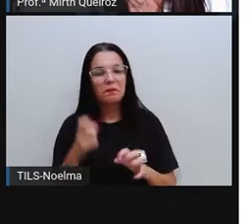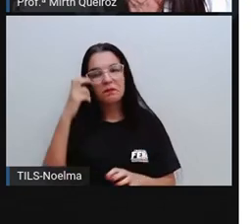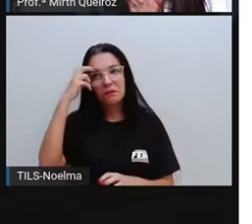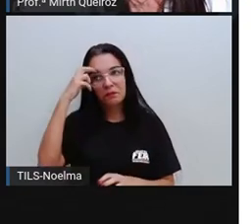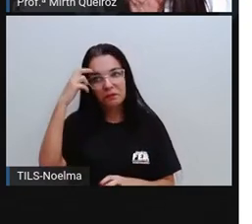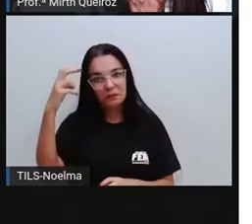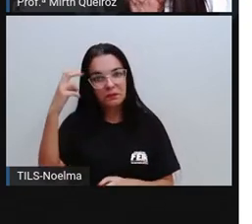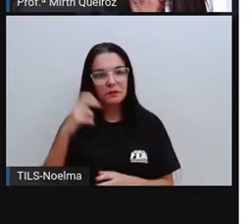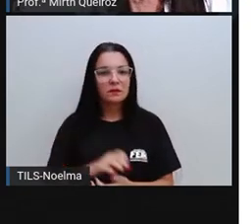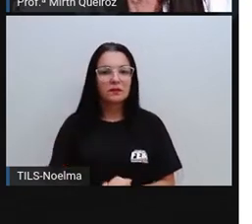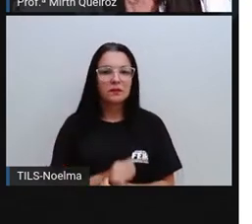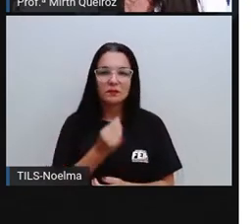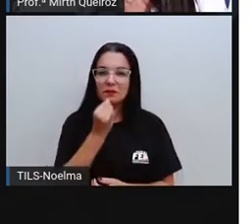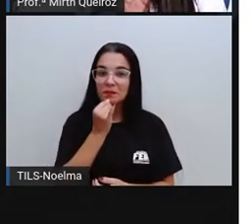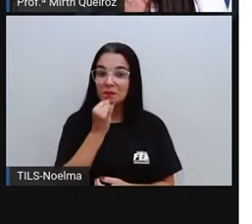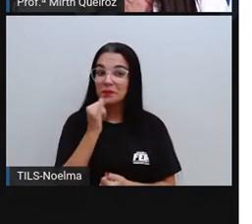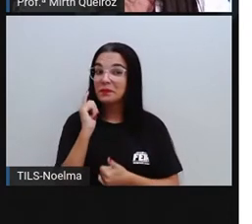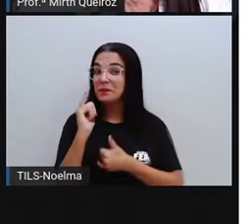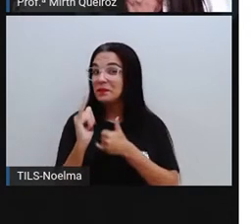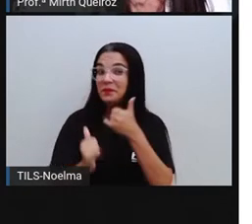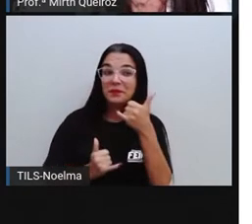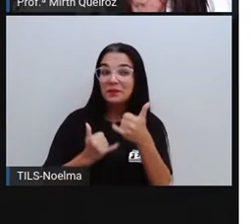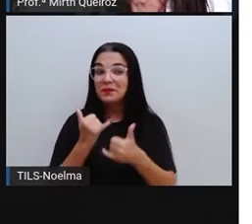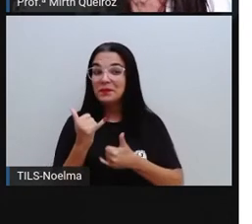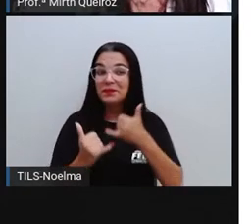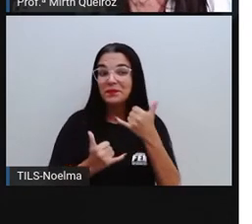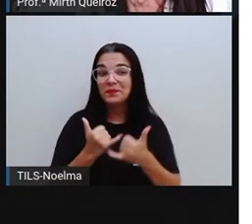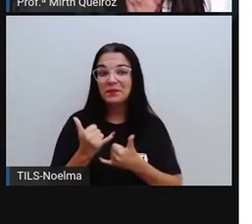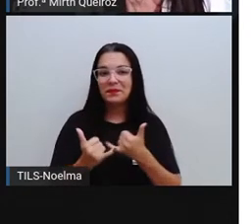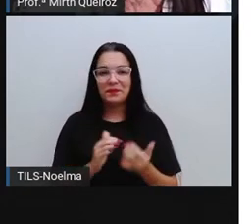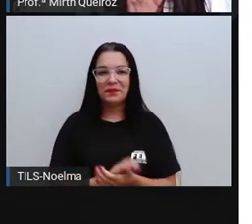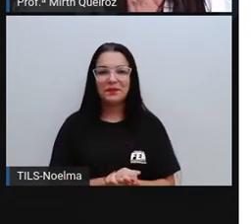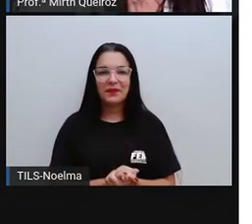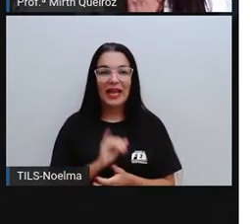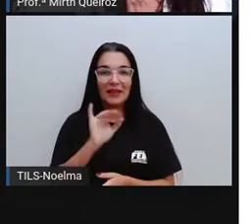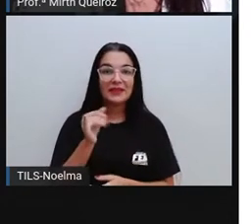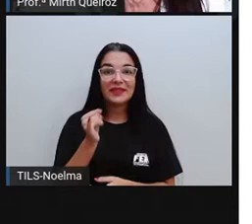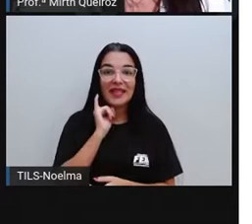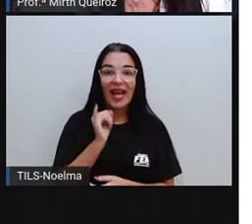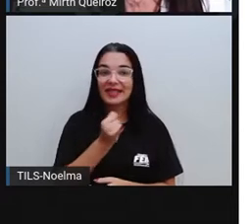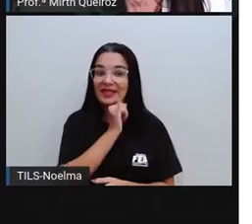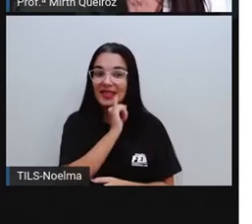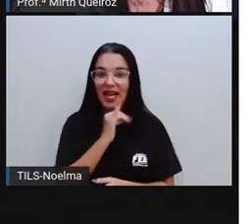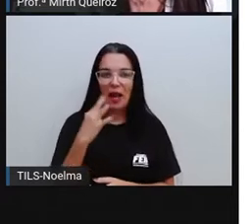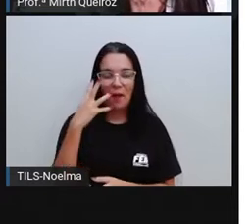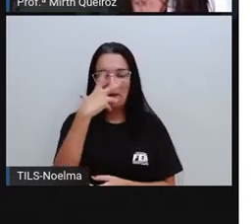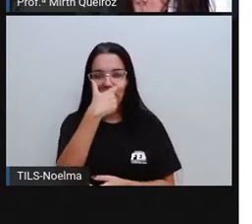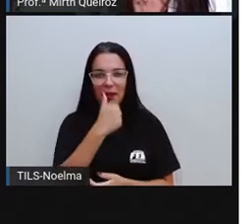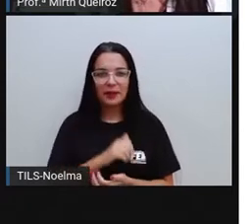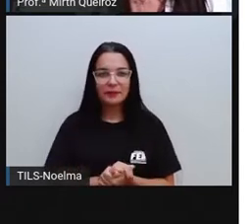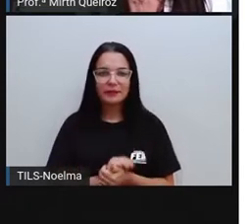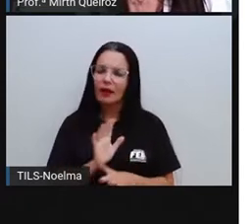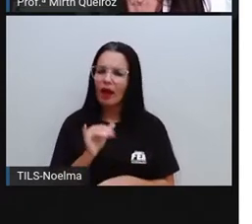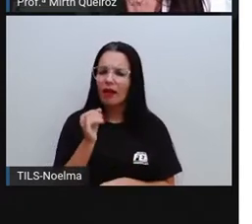Por exemplo, nas brincadeiras. Itália Bela. Itália Bela, mostre-se gentil,